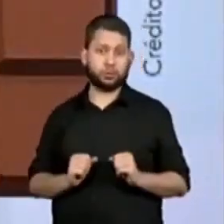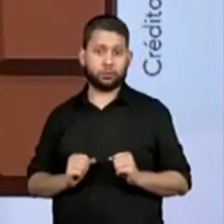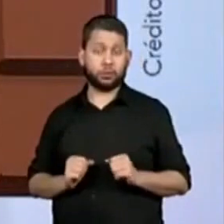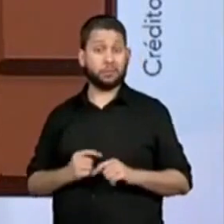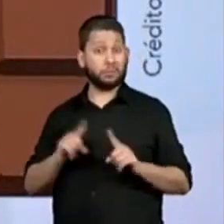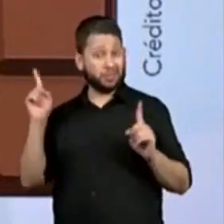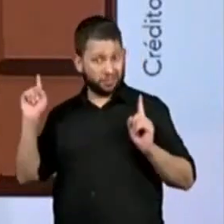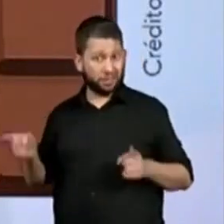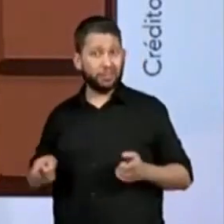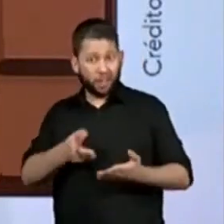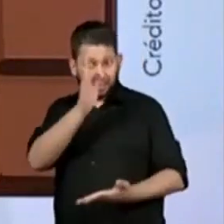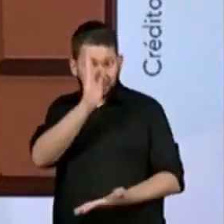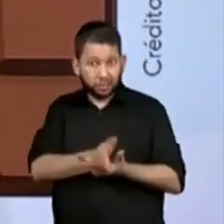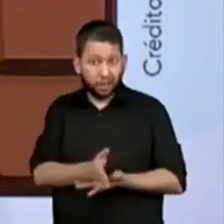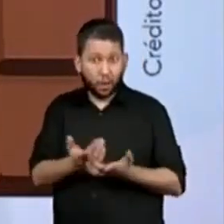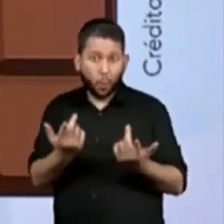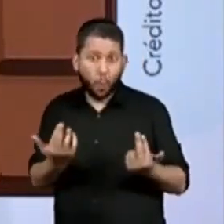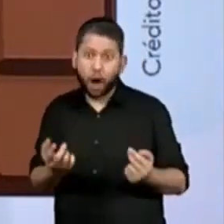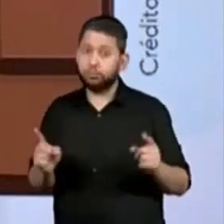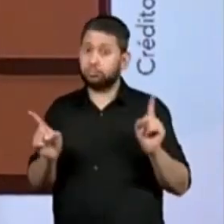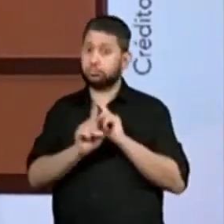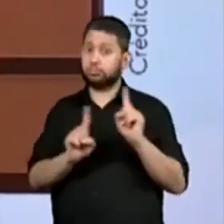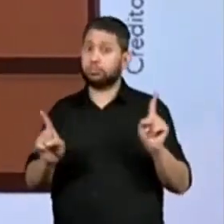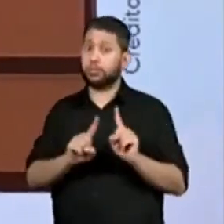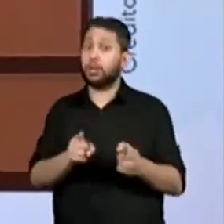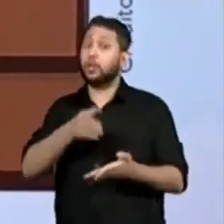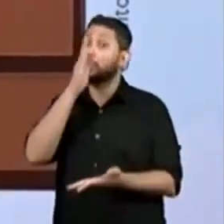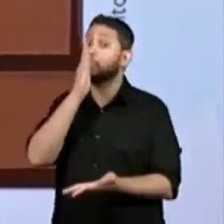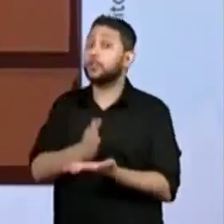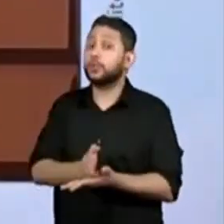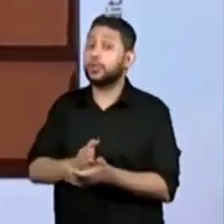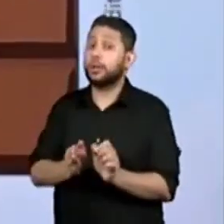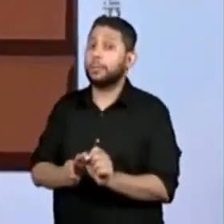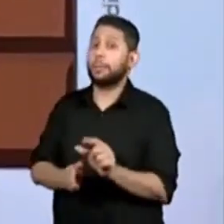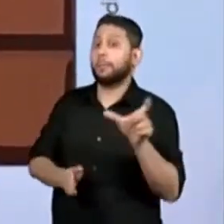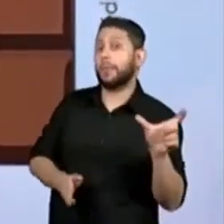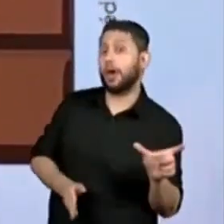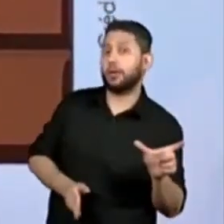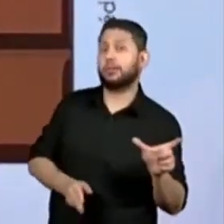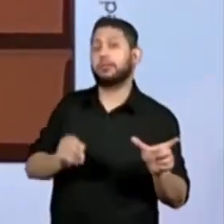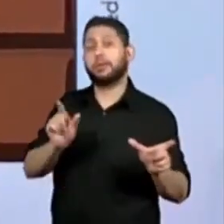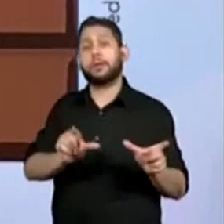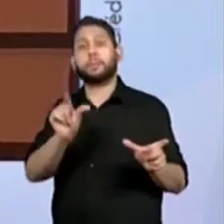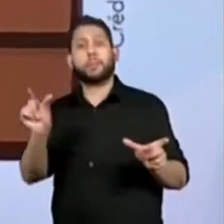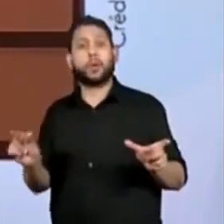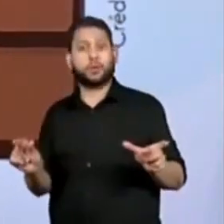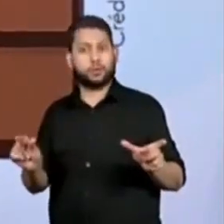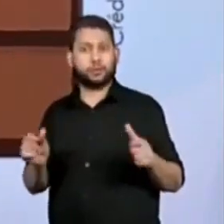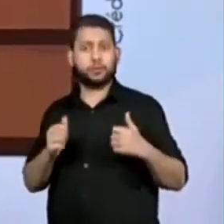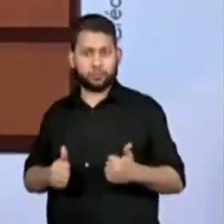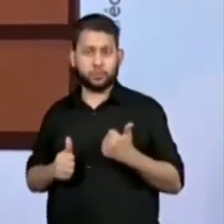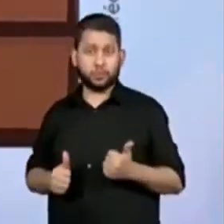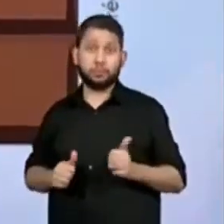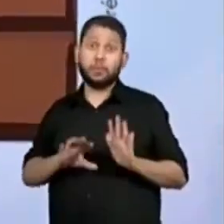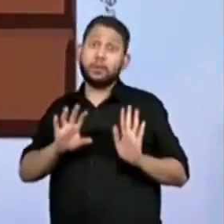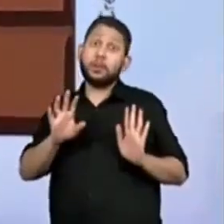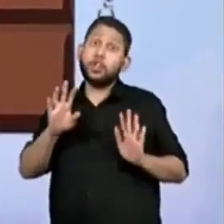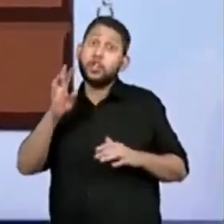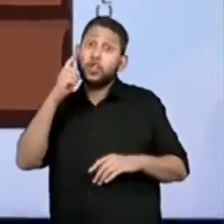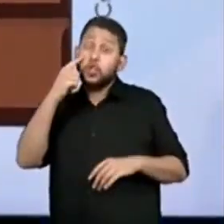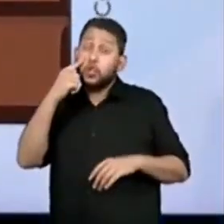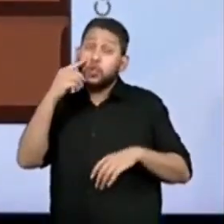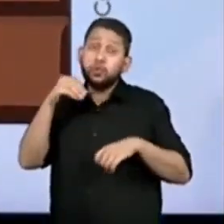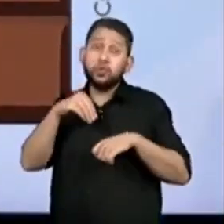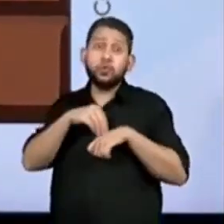o que que nós podemos fazer aqui então o que vocês querem saber de vocês assim uma outra uma